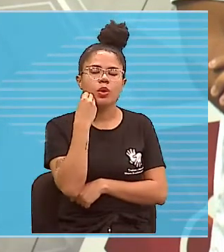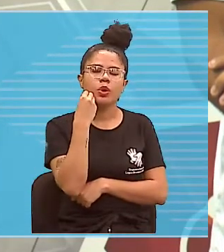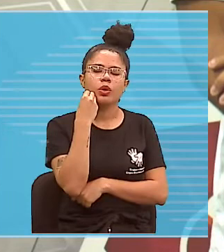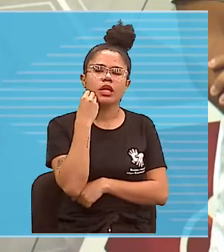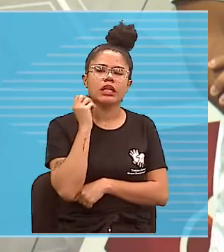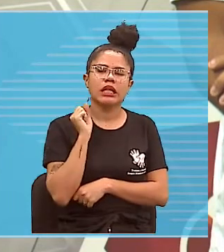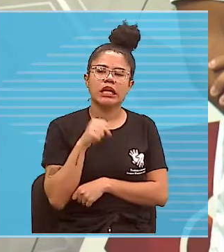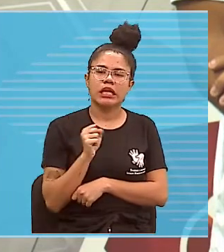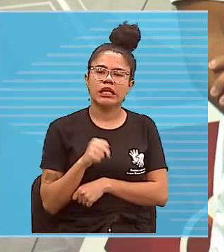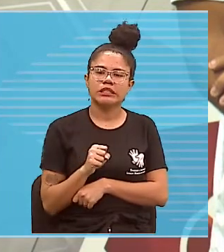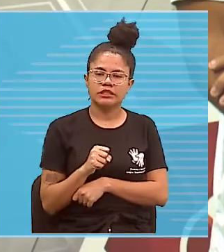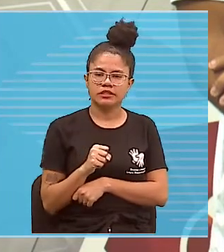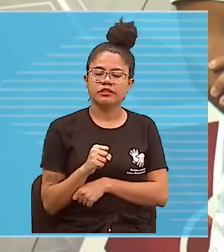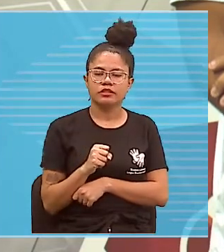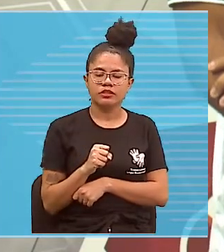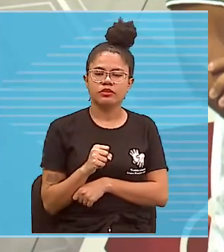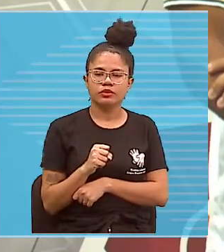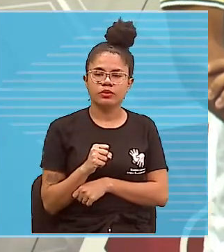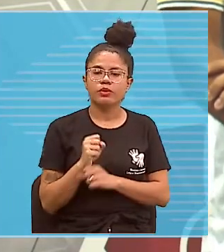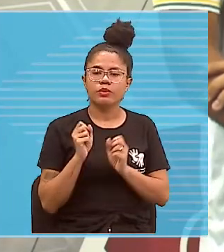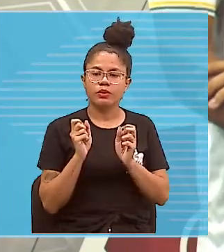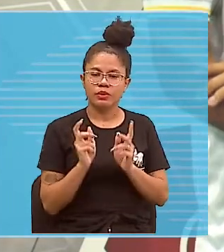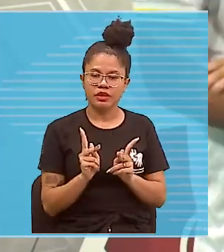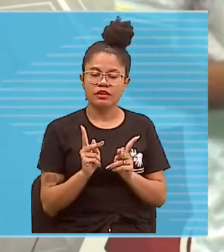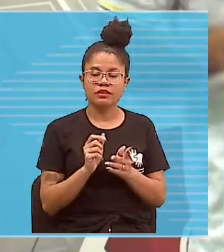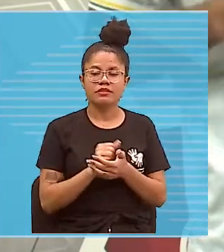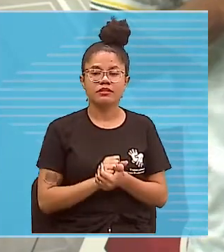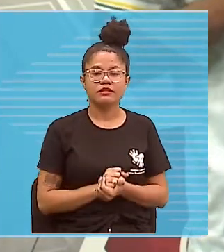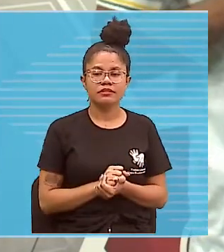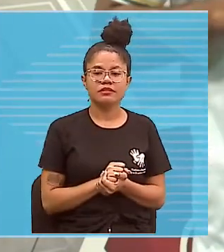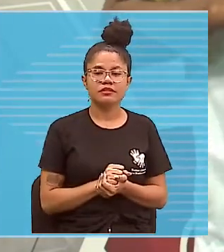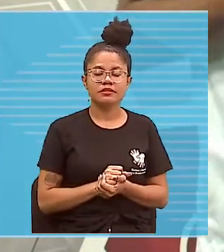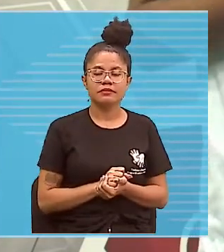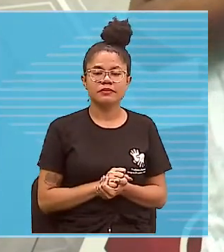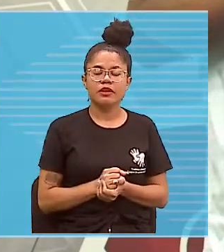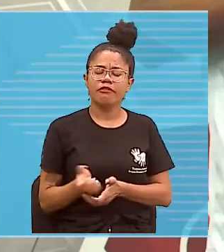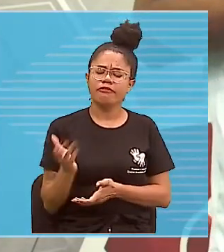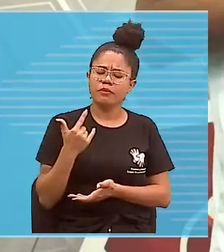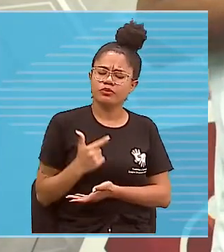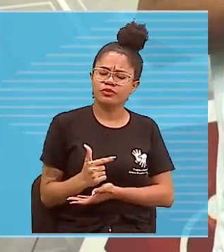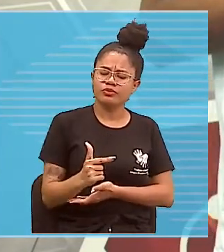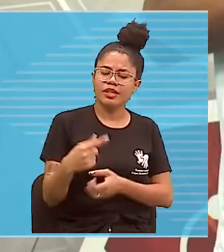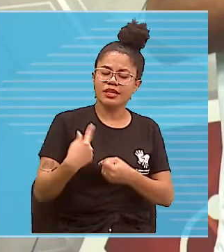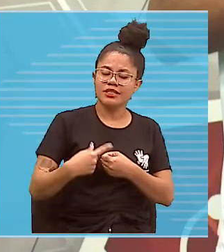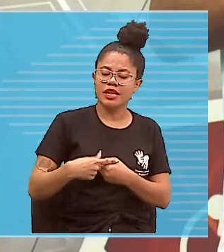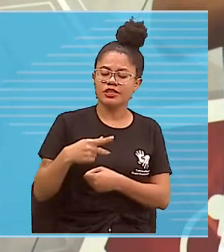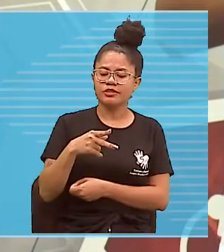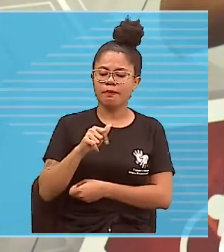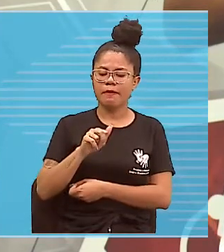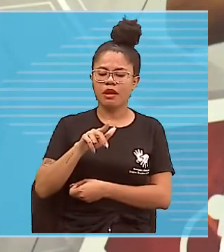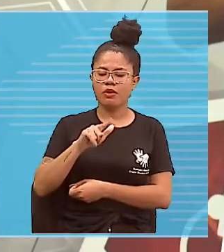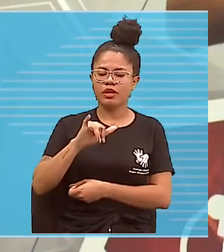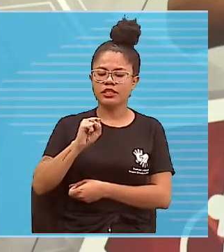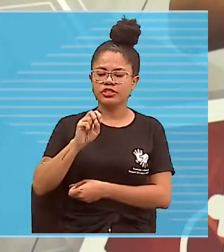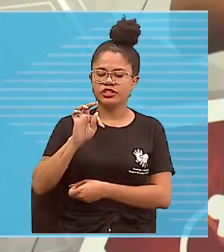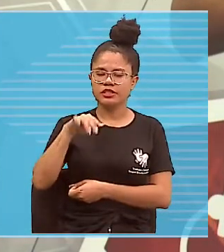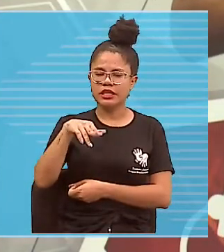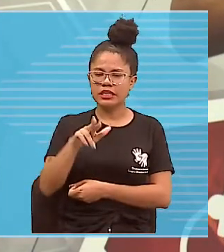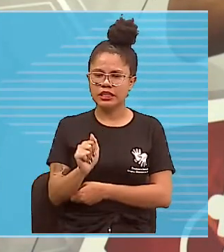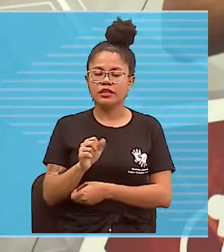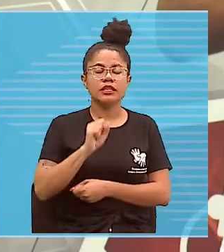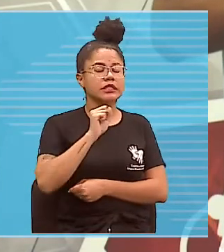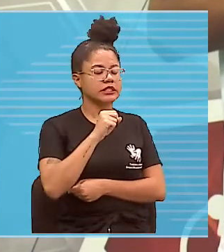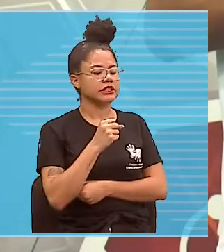força de vontade. E vamos continuar em Paulistana. Vamos. Eu quero aqui chamar um vídeo do aluno Paulo Júnior,